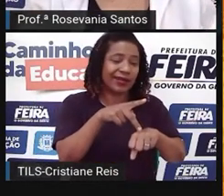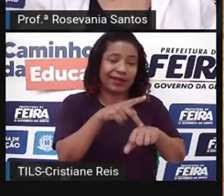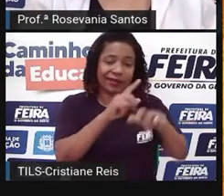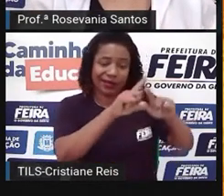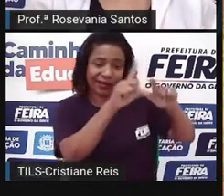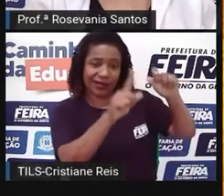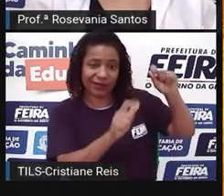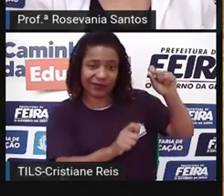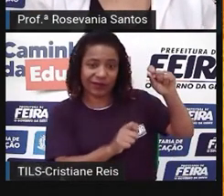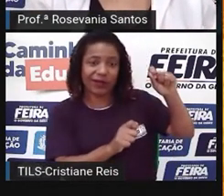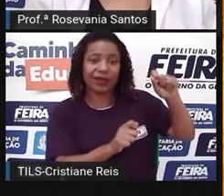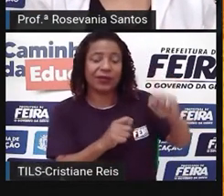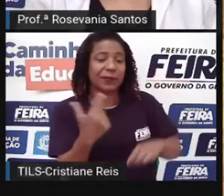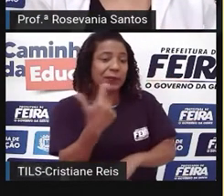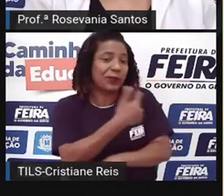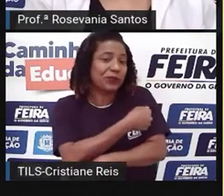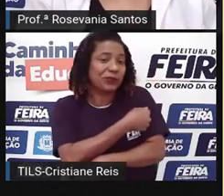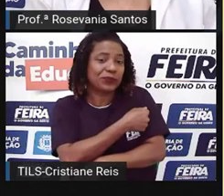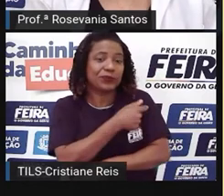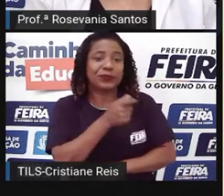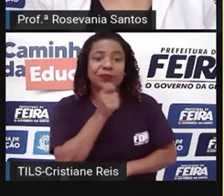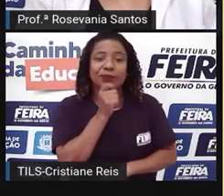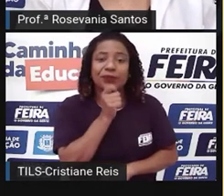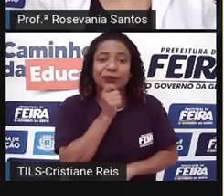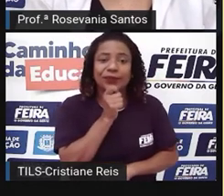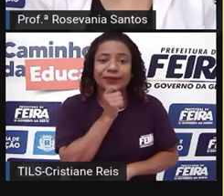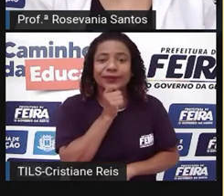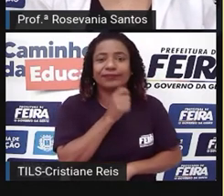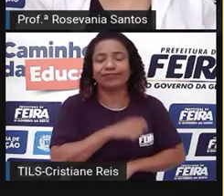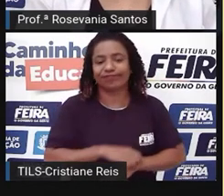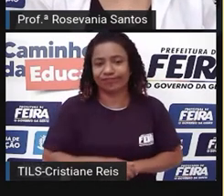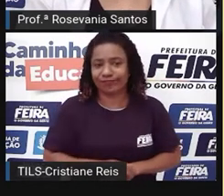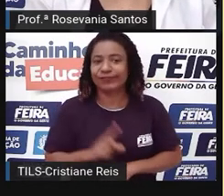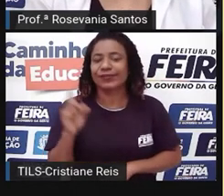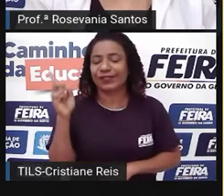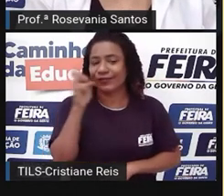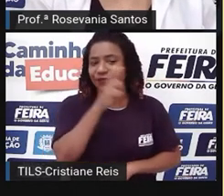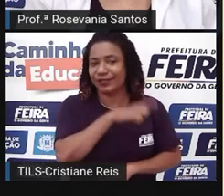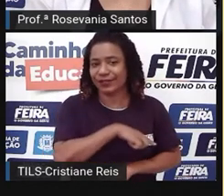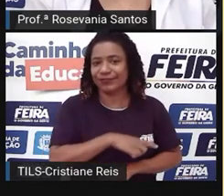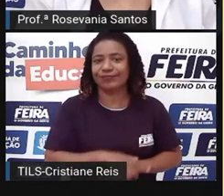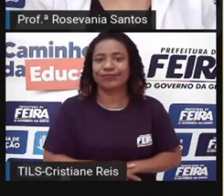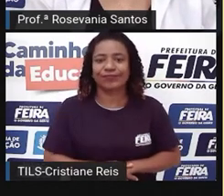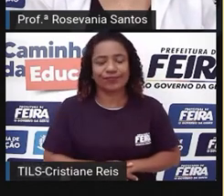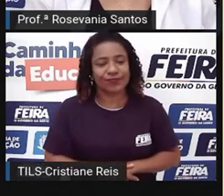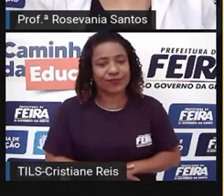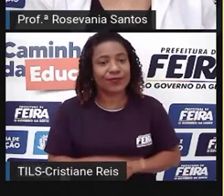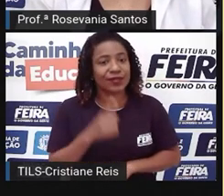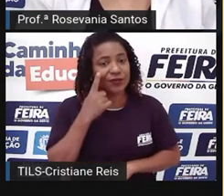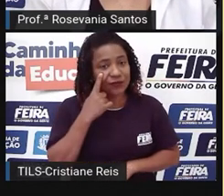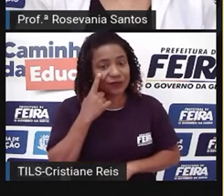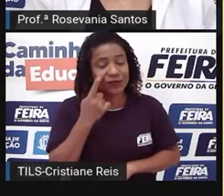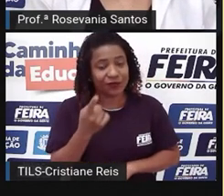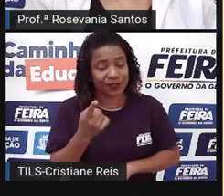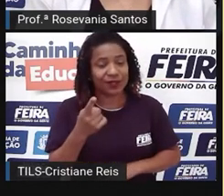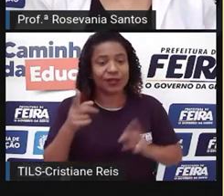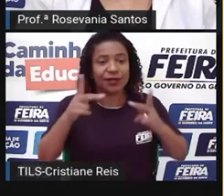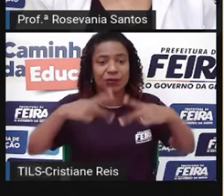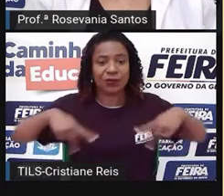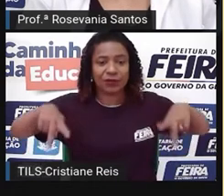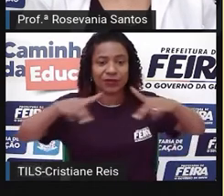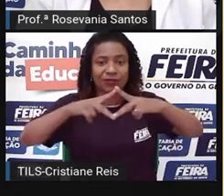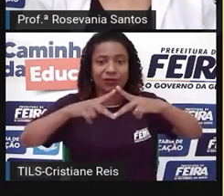a primeira dose, gente. Então, a disparidade aí desse continente é muito grande. Então, como eu falei, né, da distribuição da população, as áreas